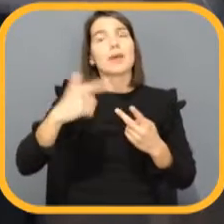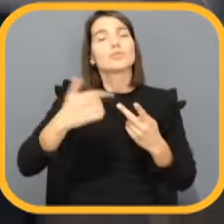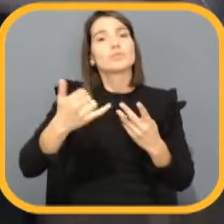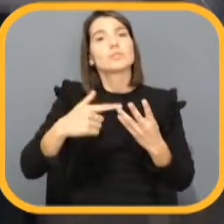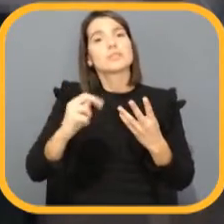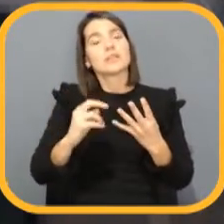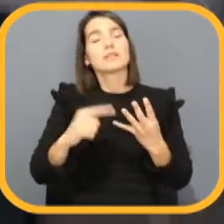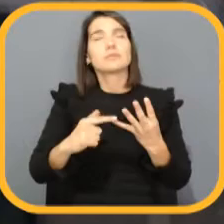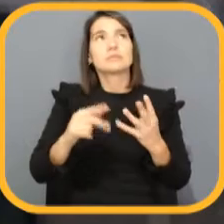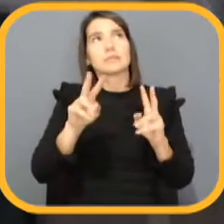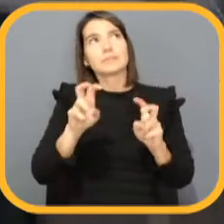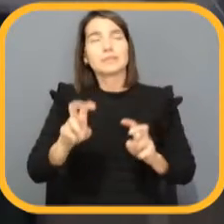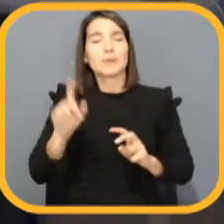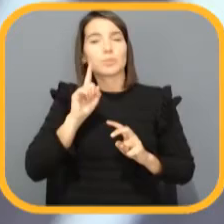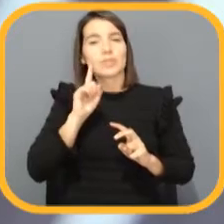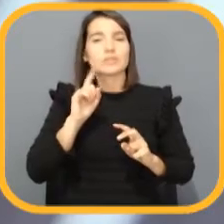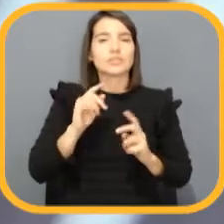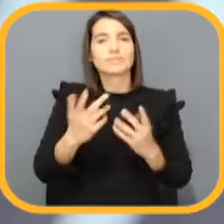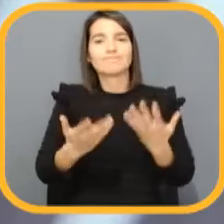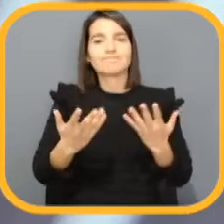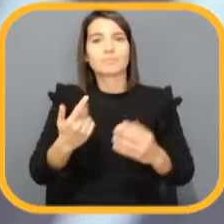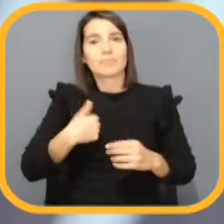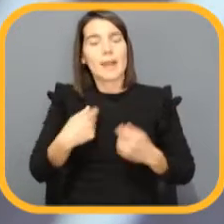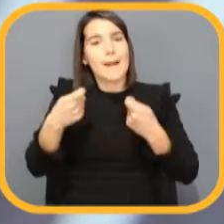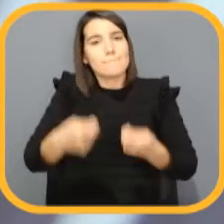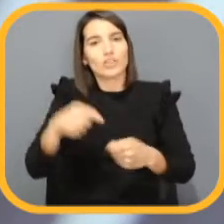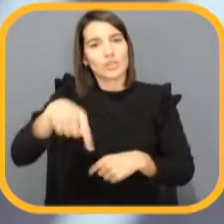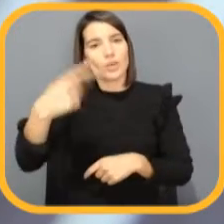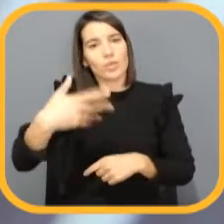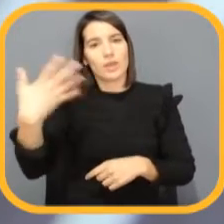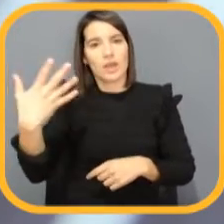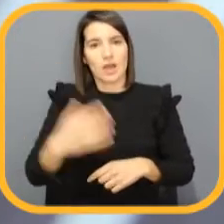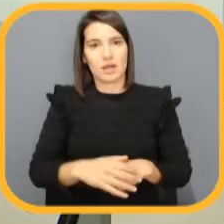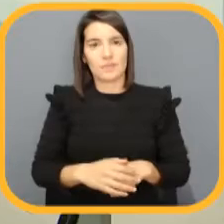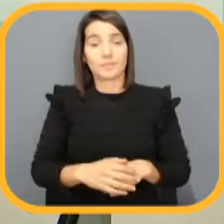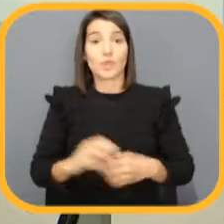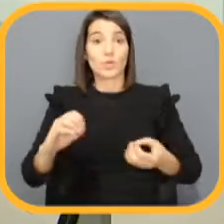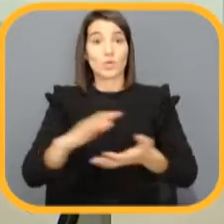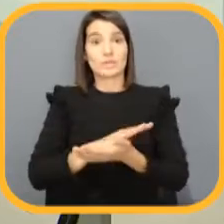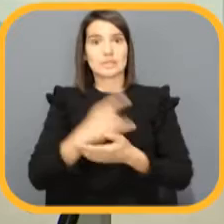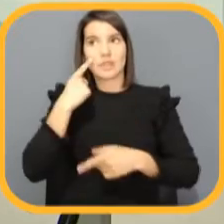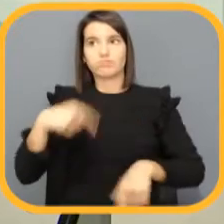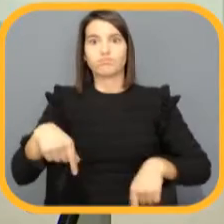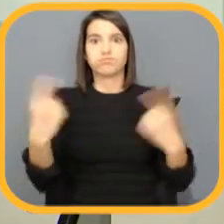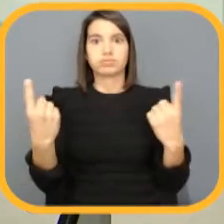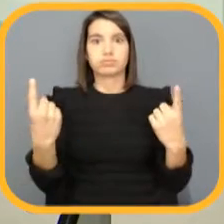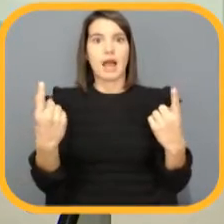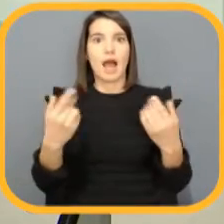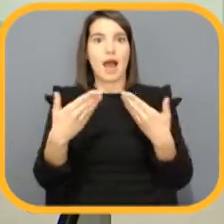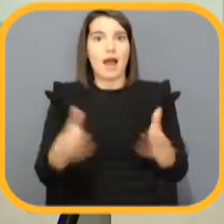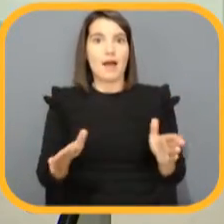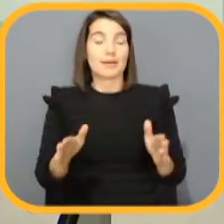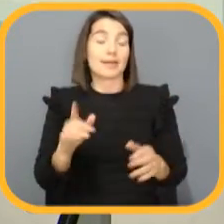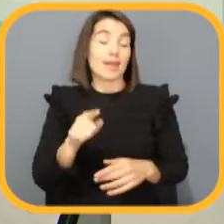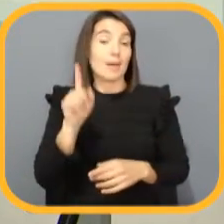prioridades e perante 2 ou 3 temas que são importantes, escolhermos aquele em que temos de fazer a aposta nesse dia. Um breaking news é um breaking news.